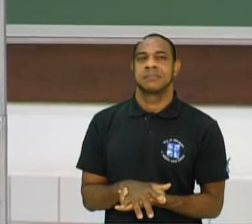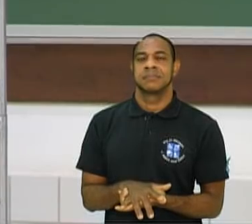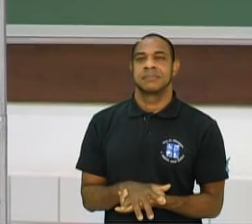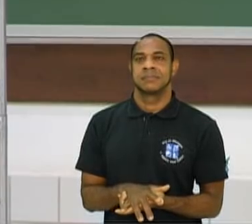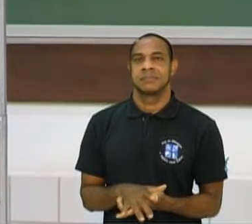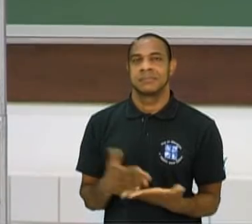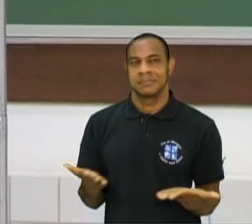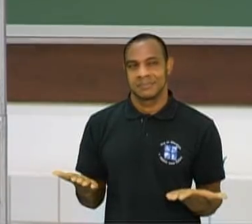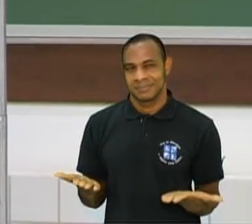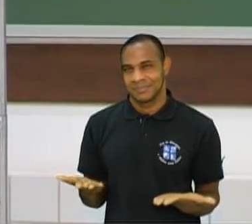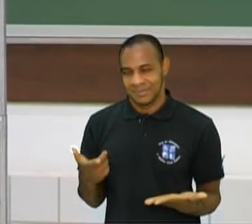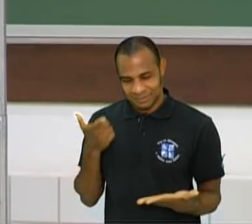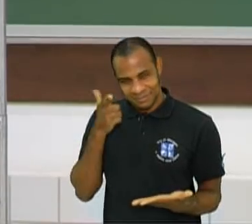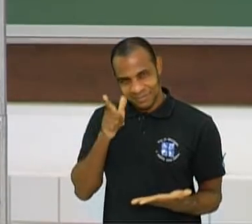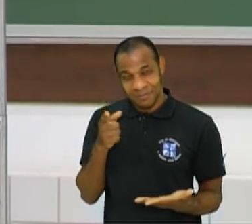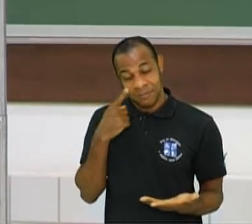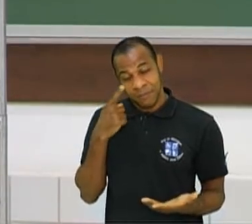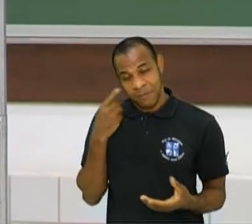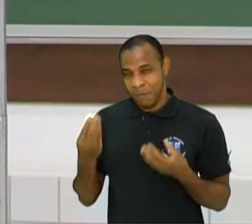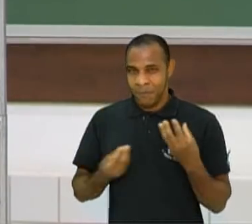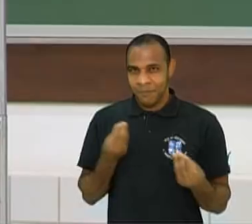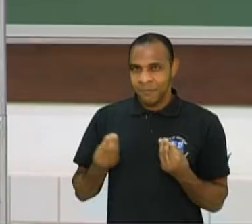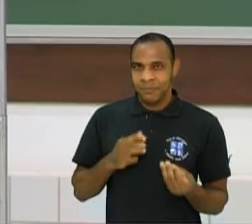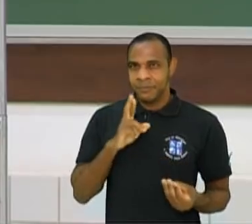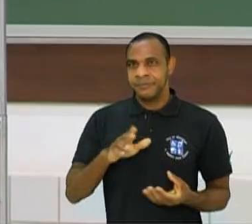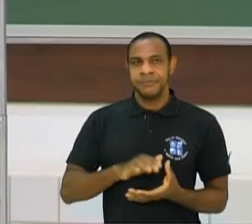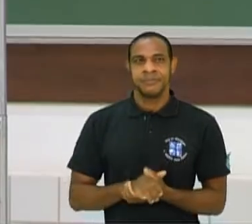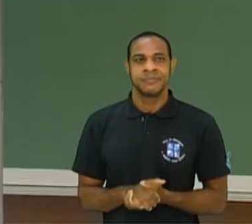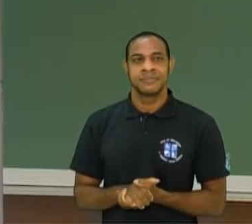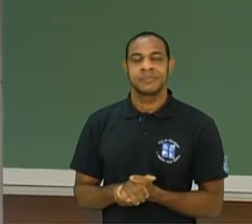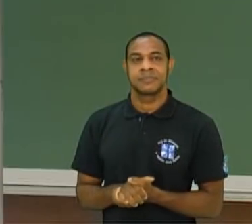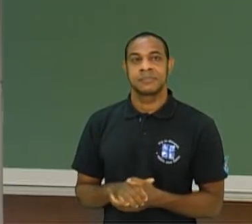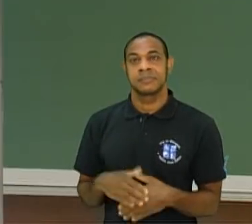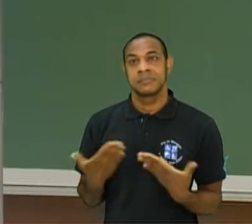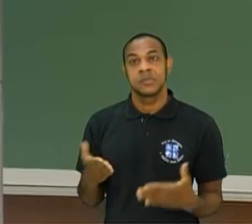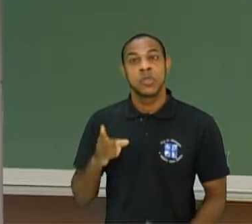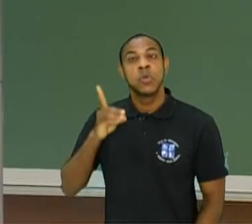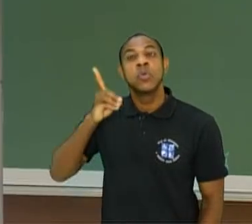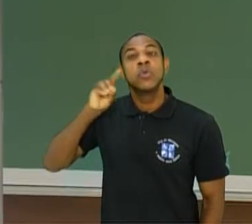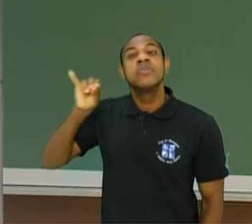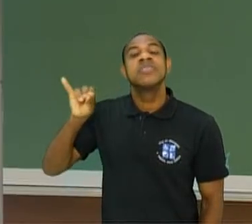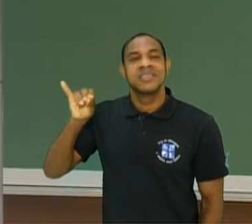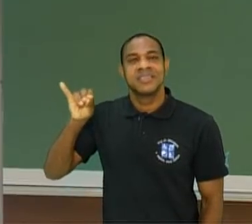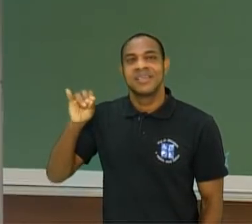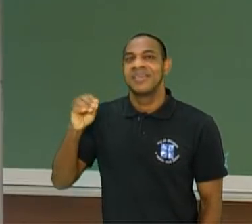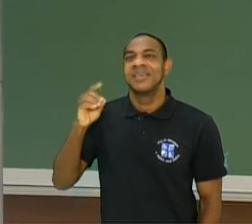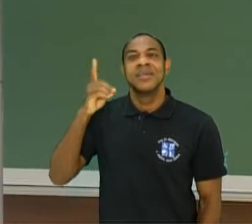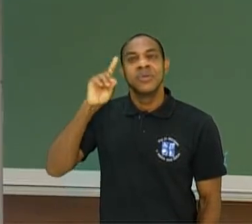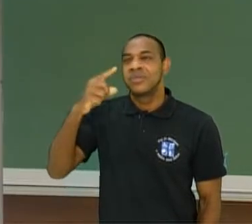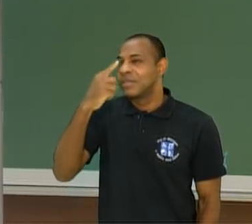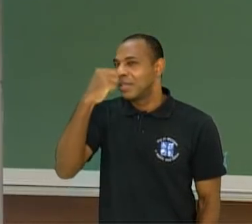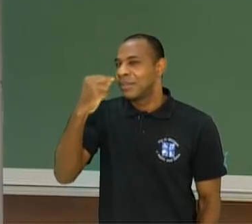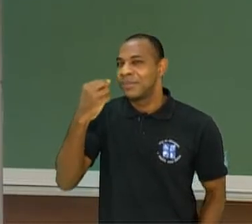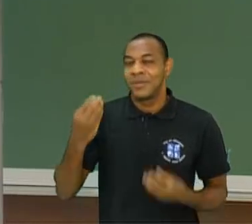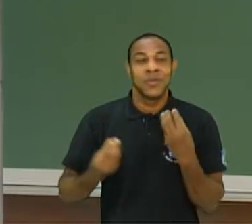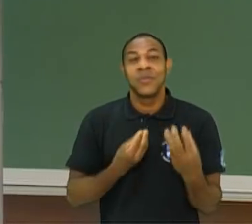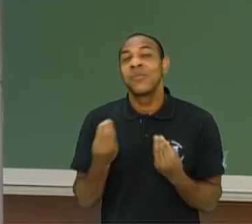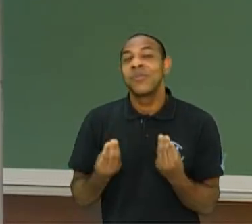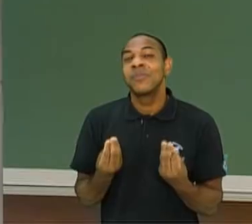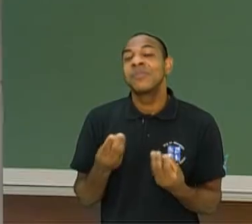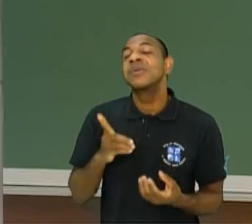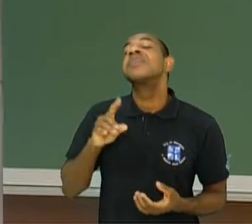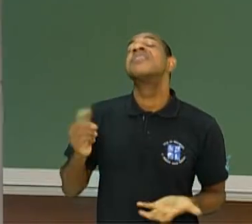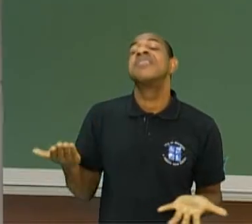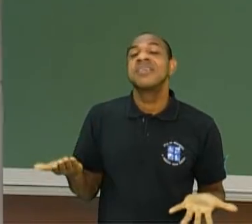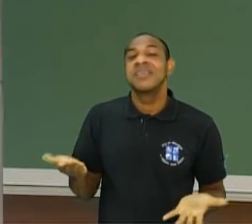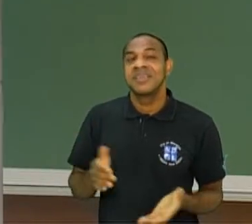Vamos ver se vocês acertaram essas respostas, então. A data em que é comemorado o Halloween, né? Eu já dei mais ou menos uma dica para vocês, que ele